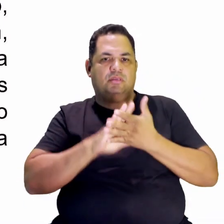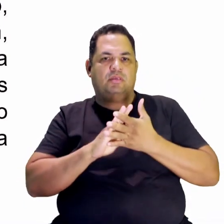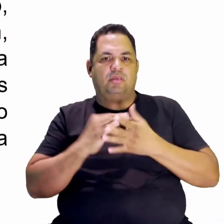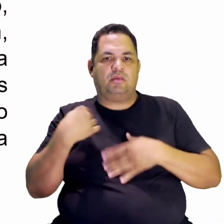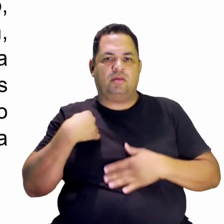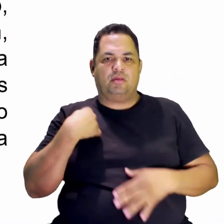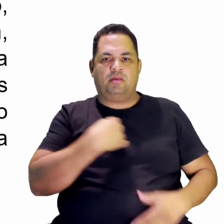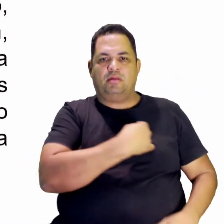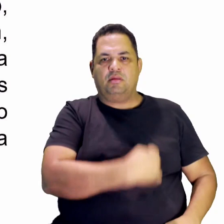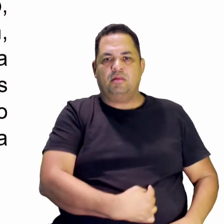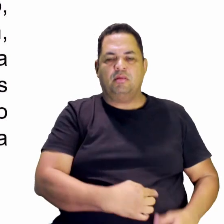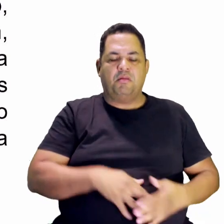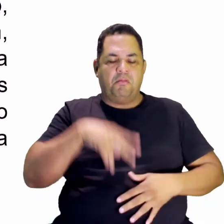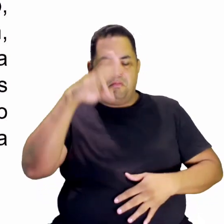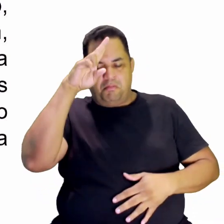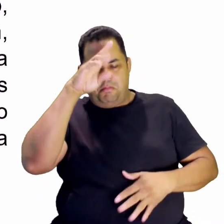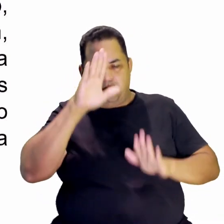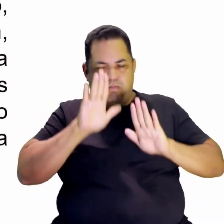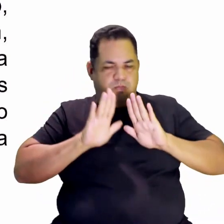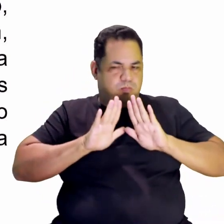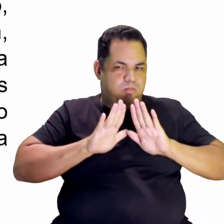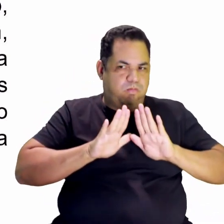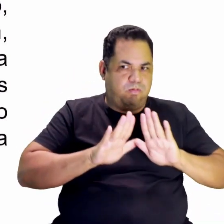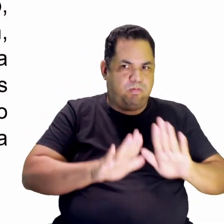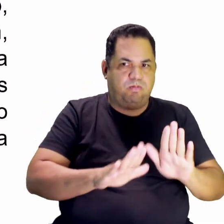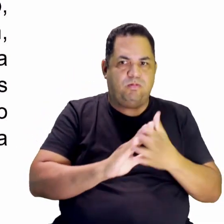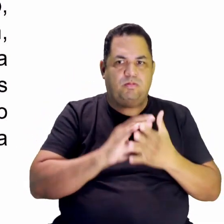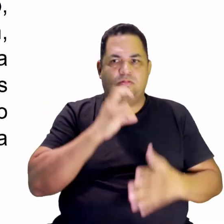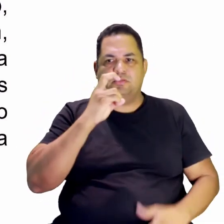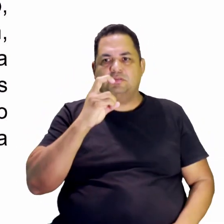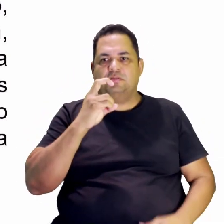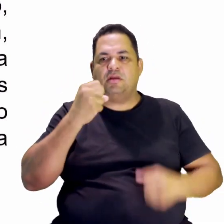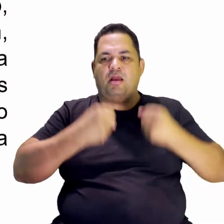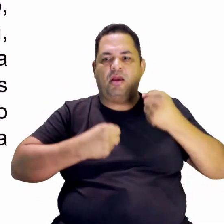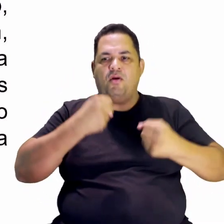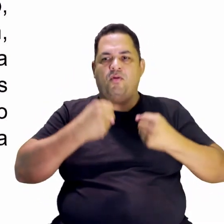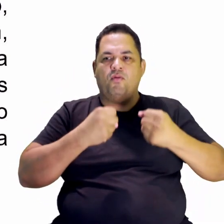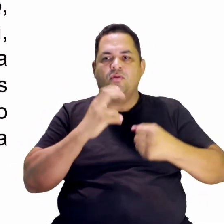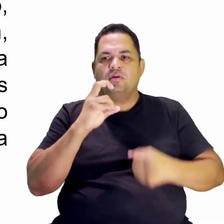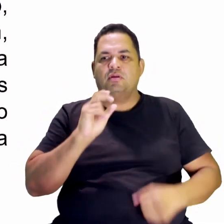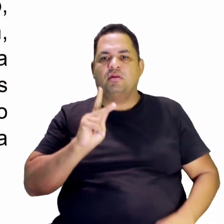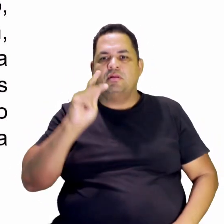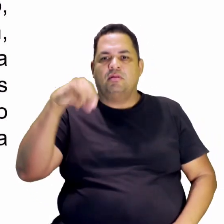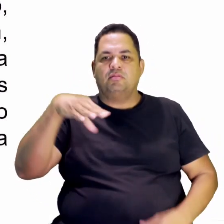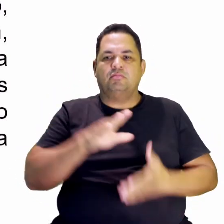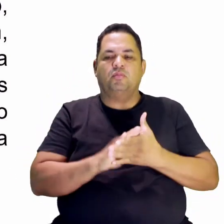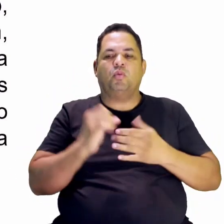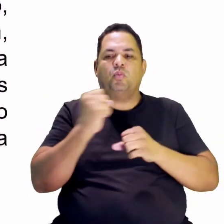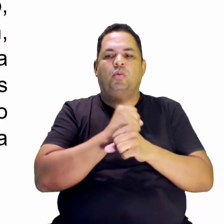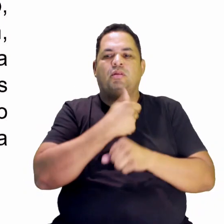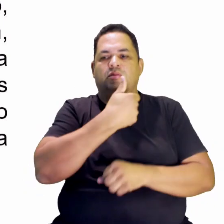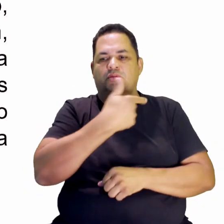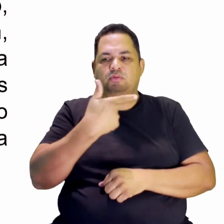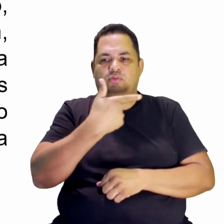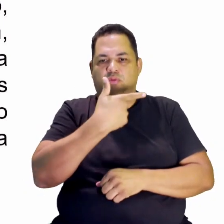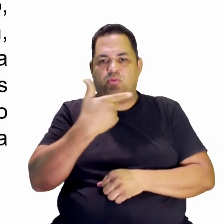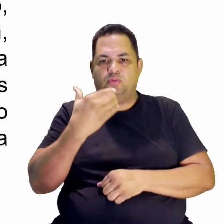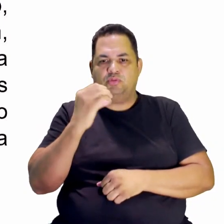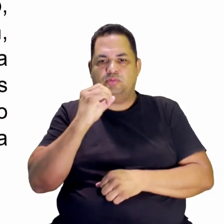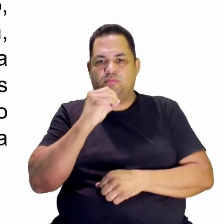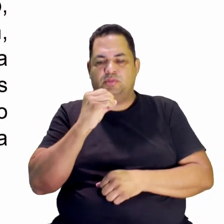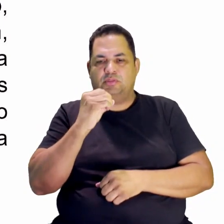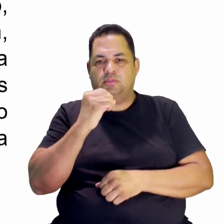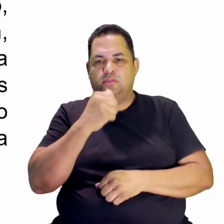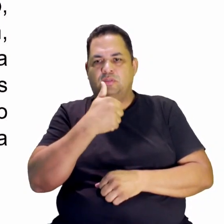empurram carro por 5 km. Publicado no Extra, né? Rafael Marques, em 2011. Em tempos de